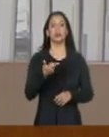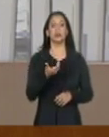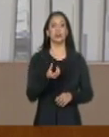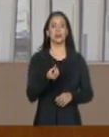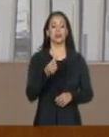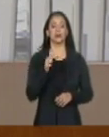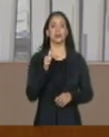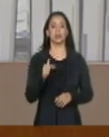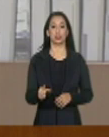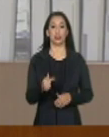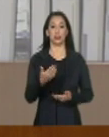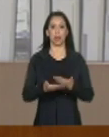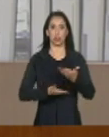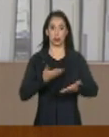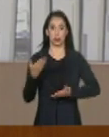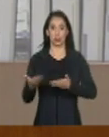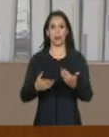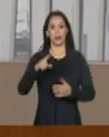2.107 atendimentos